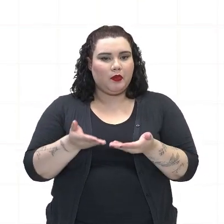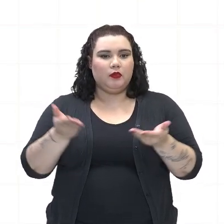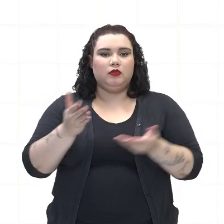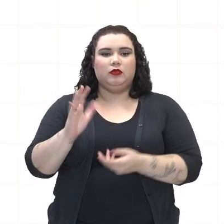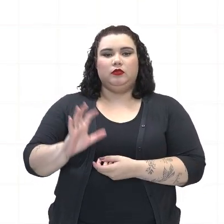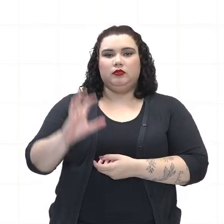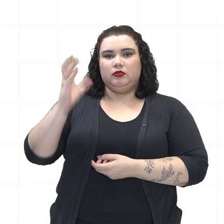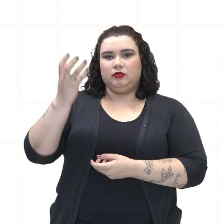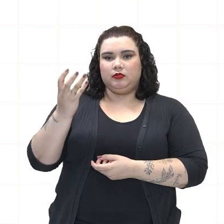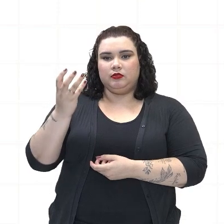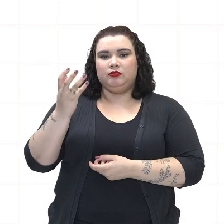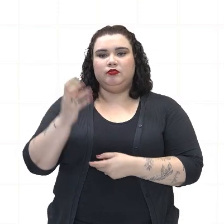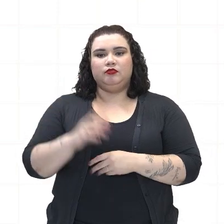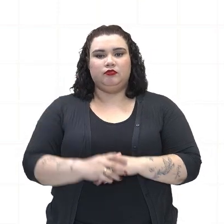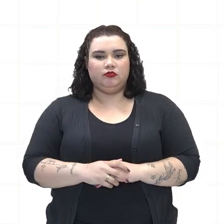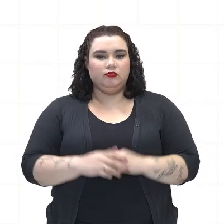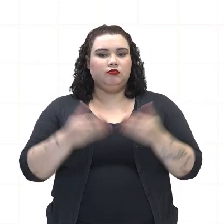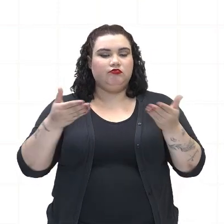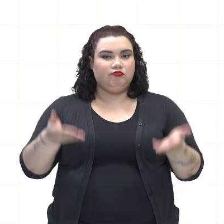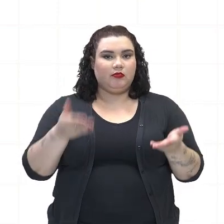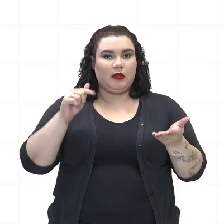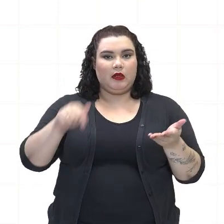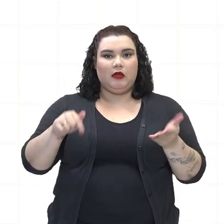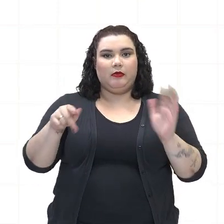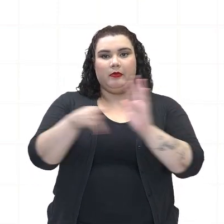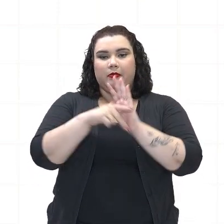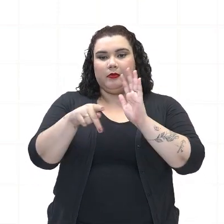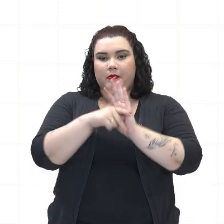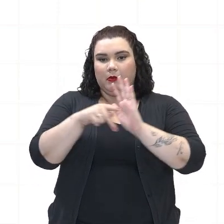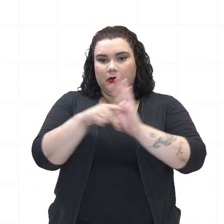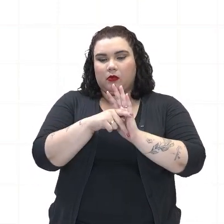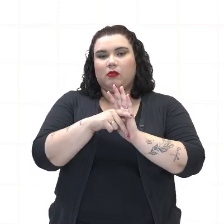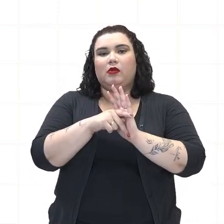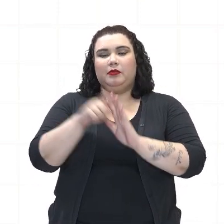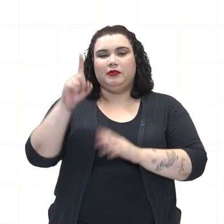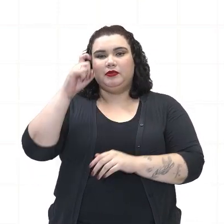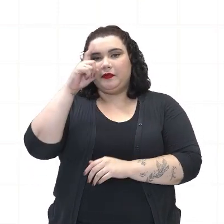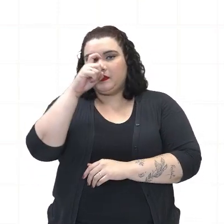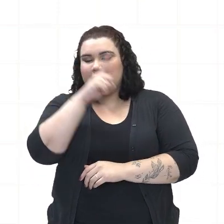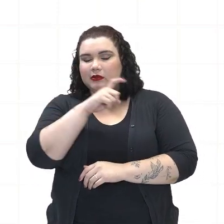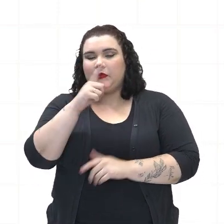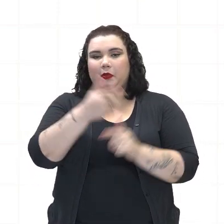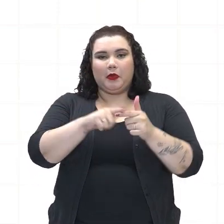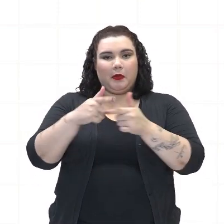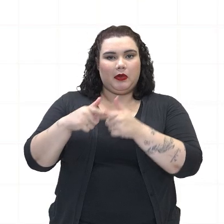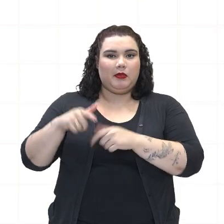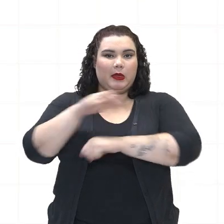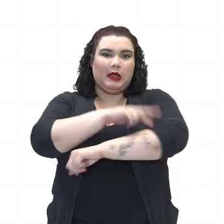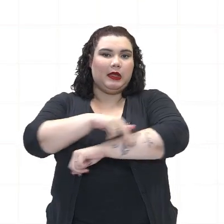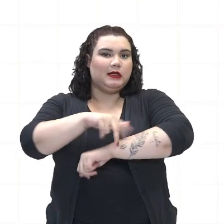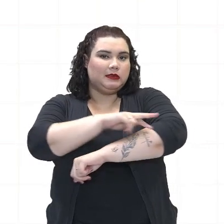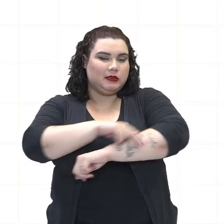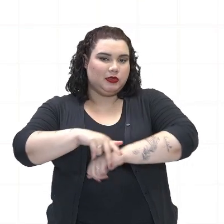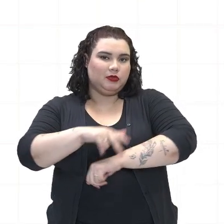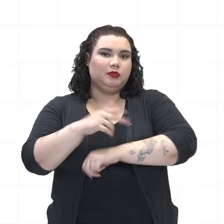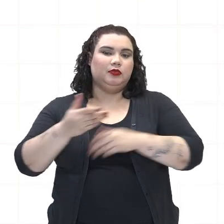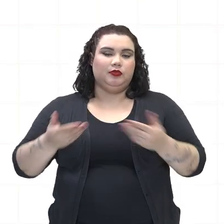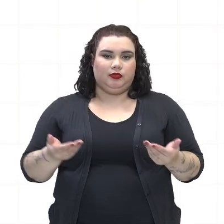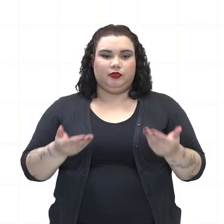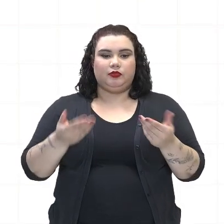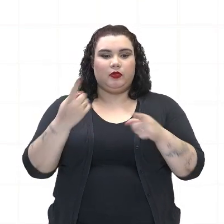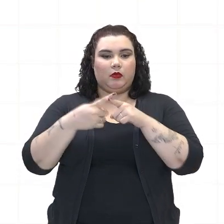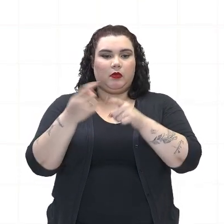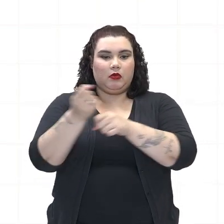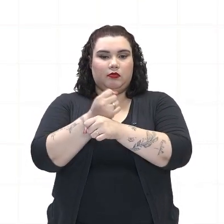pareça. 2024, esse tipo de situação ainda é muito brutal, né? Por quê? Porque durante muito tempo,